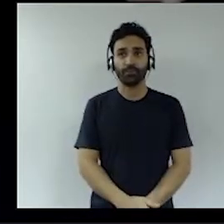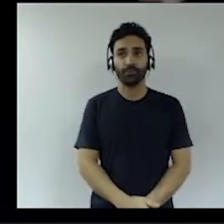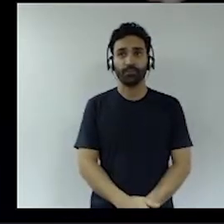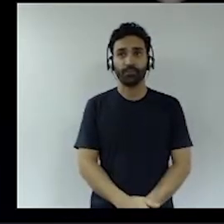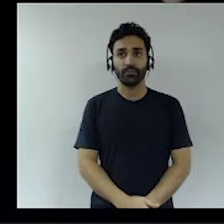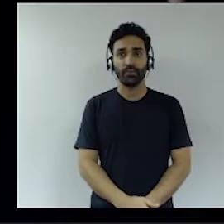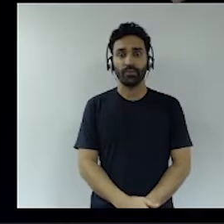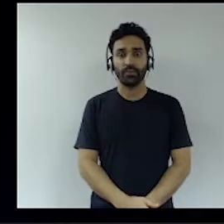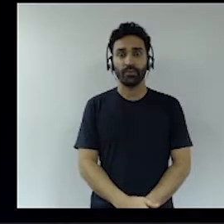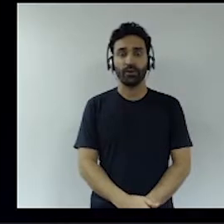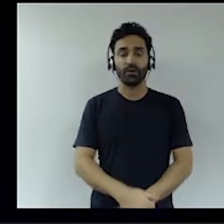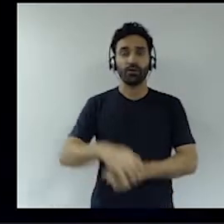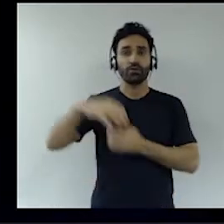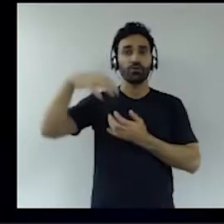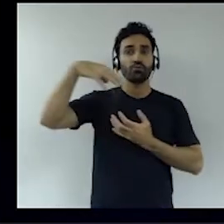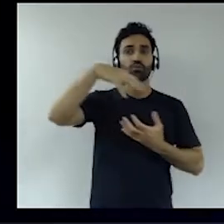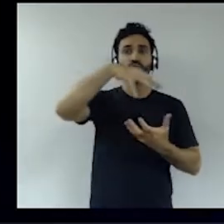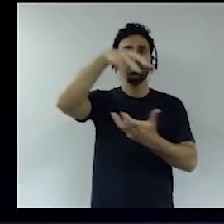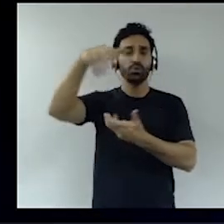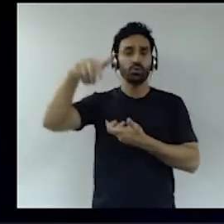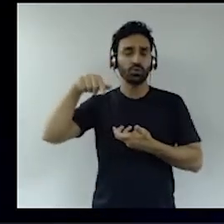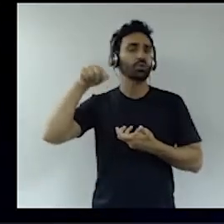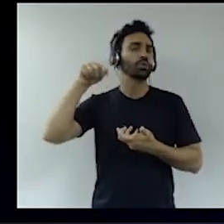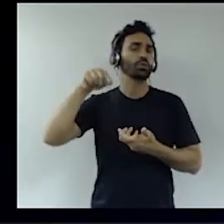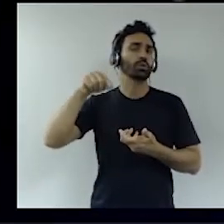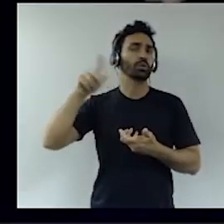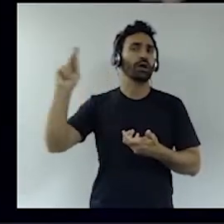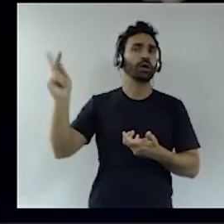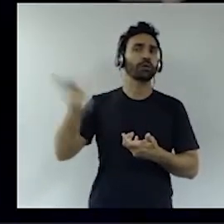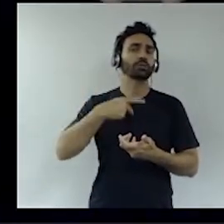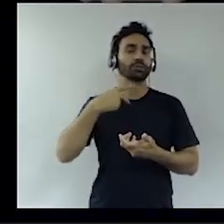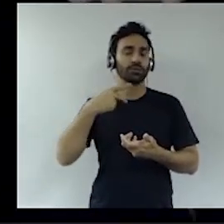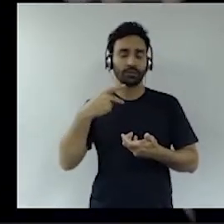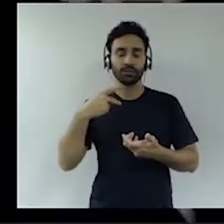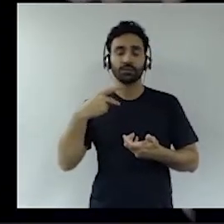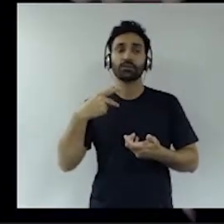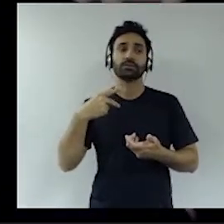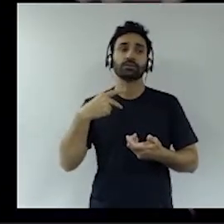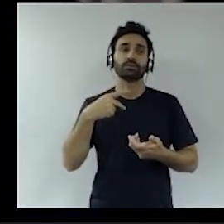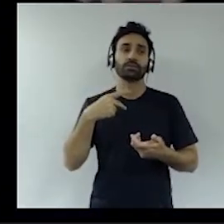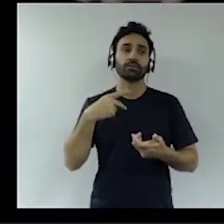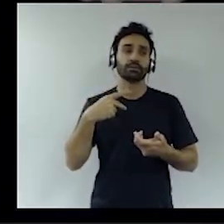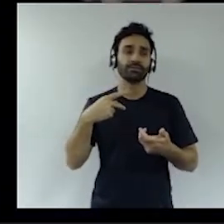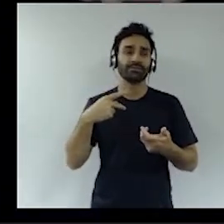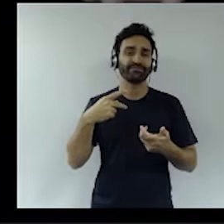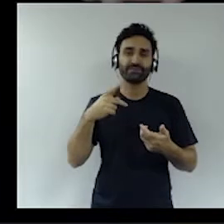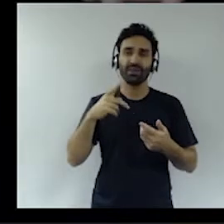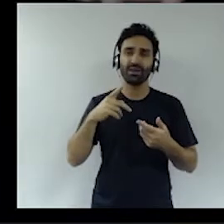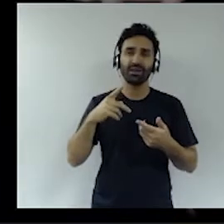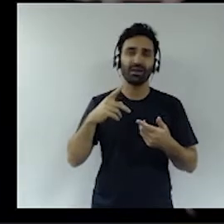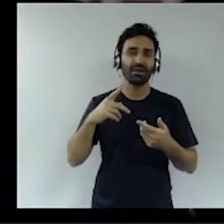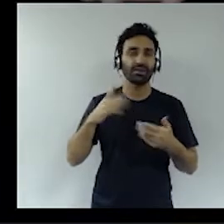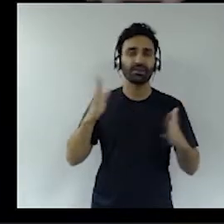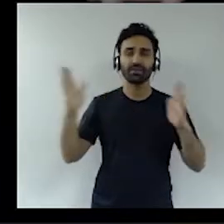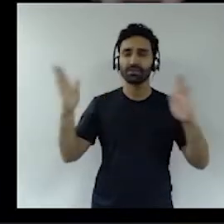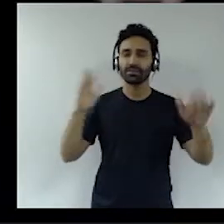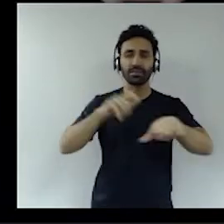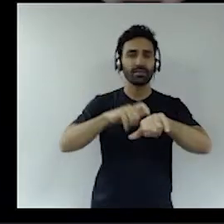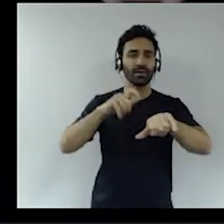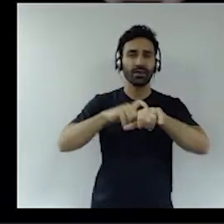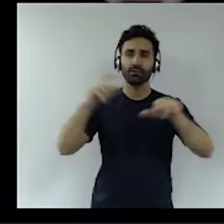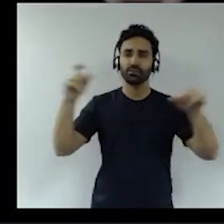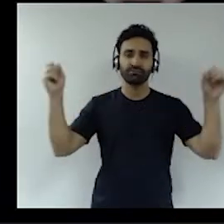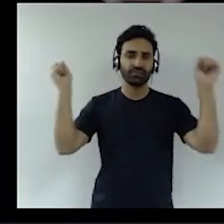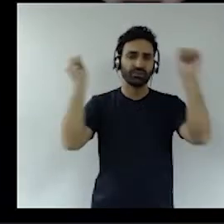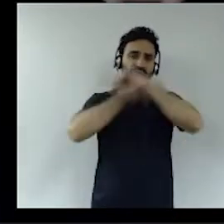O mundo está vivenciando uma situação, como falei na introdução, absolutamente inusitada, pelo